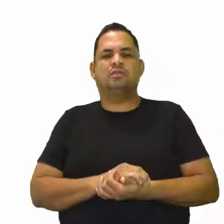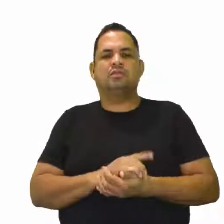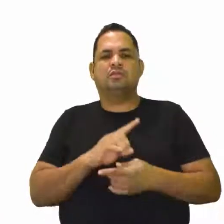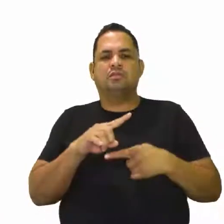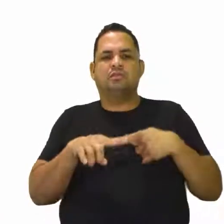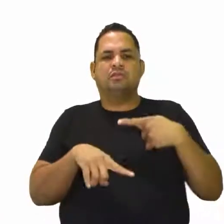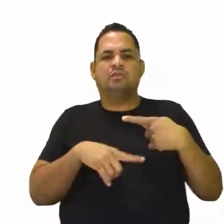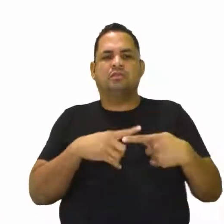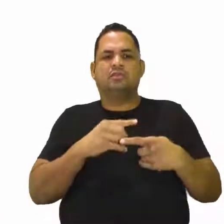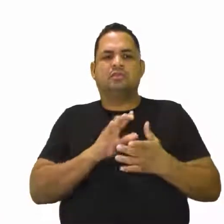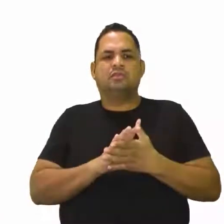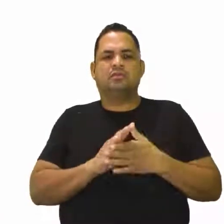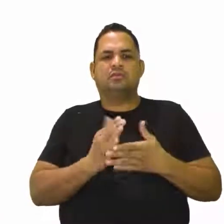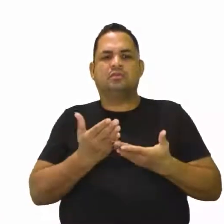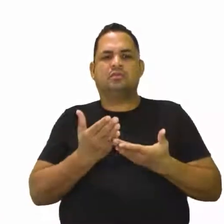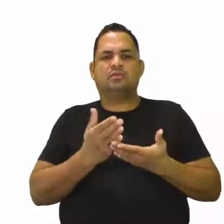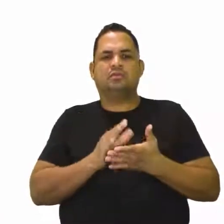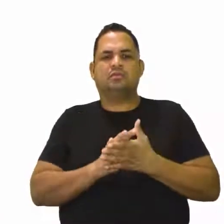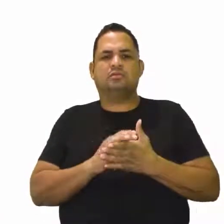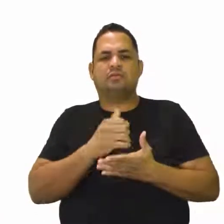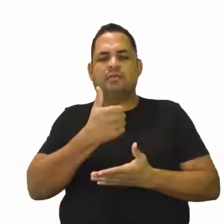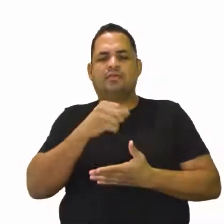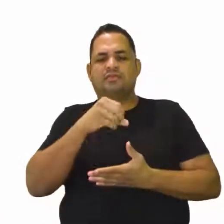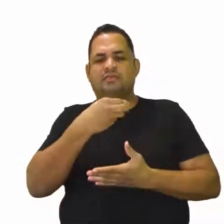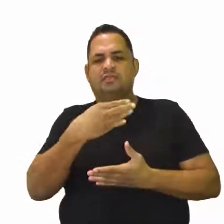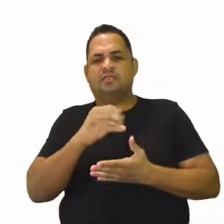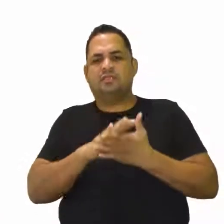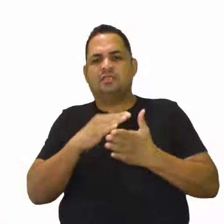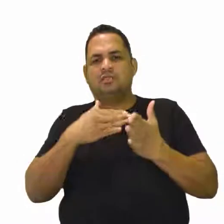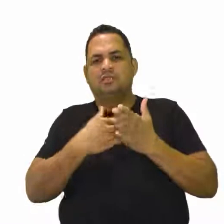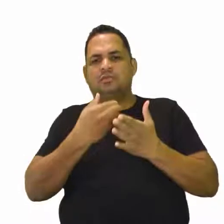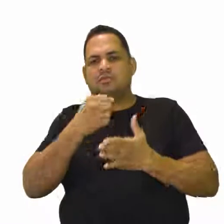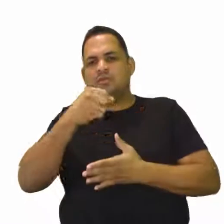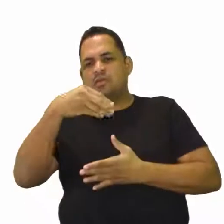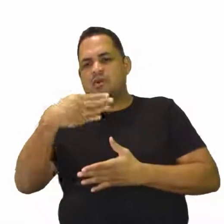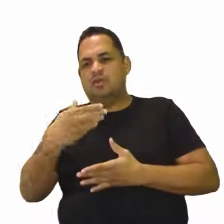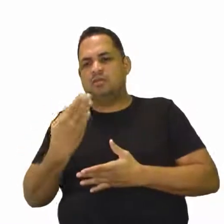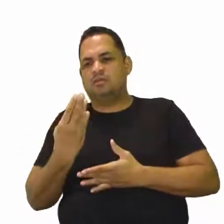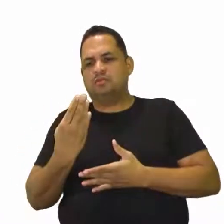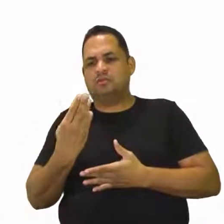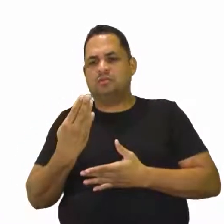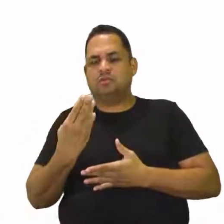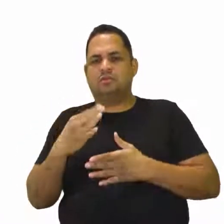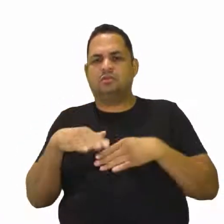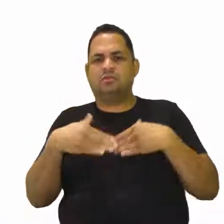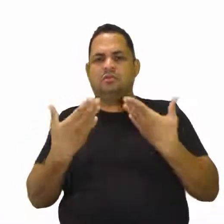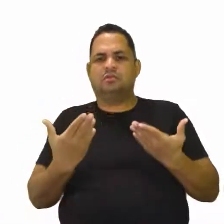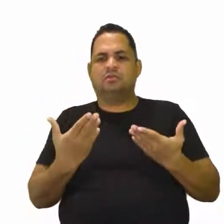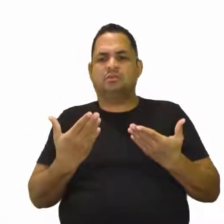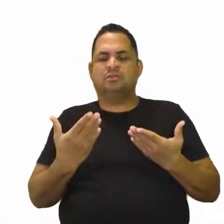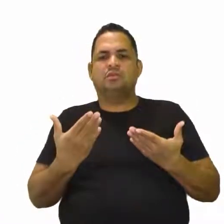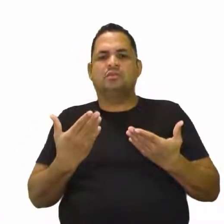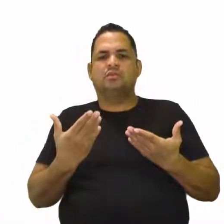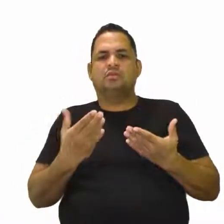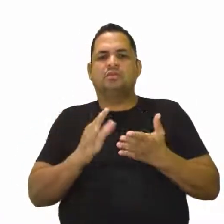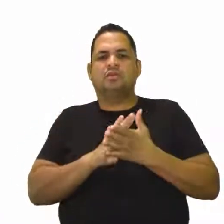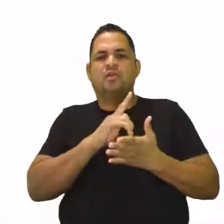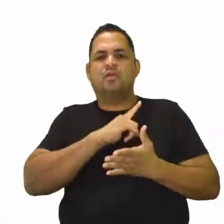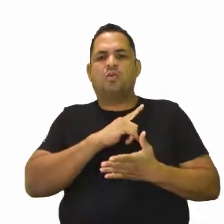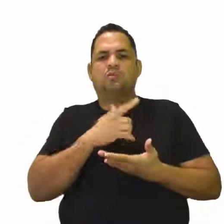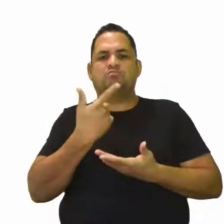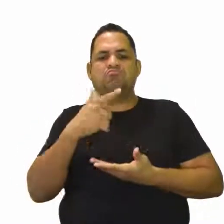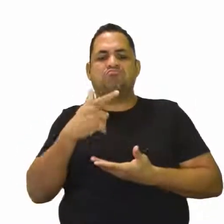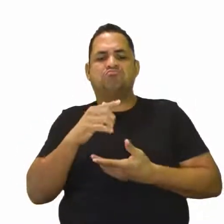Depois, nós temos esse governo provisório que vai de 1930 até 1934, onde ele vai ficar governando sem